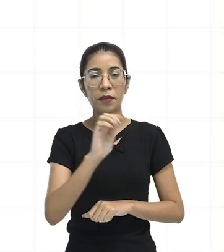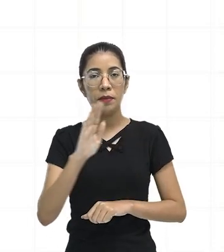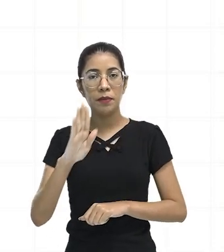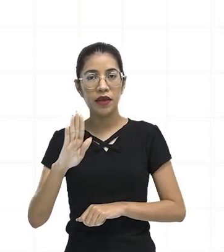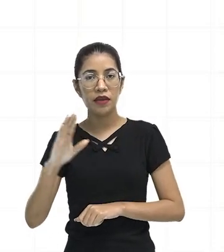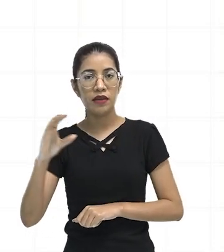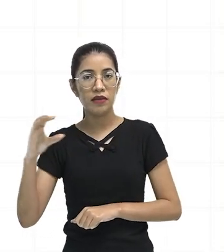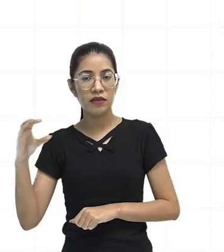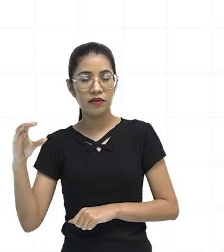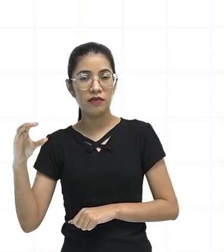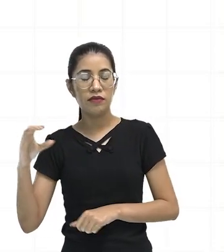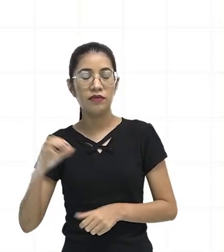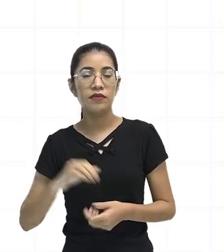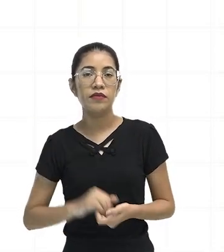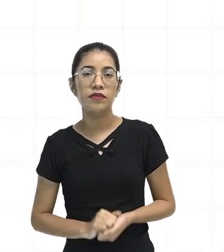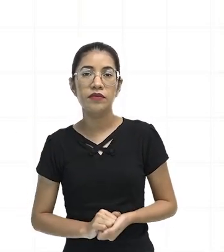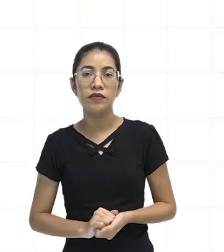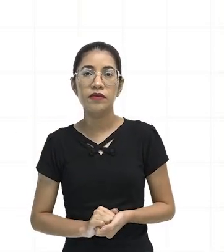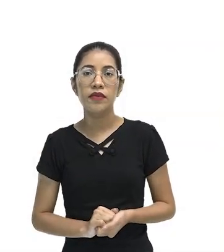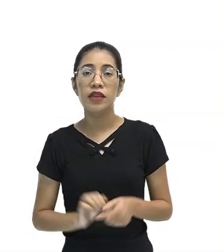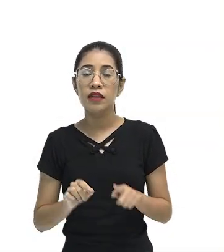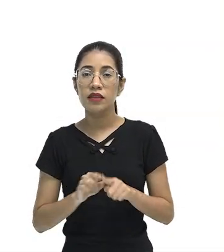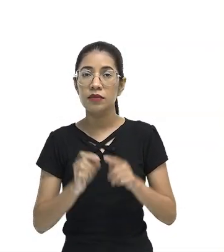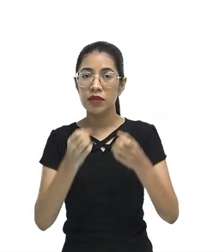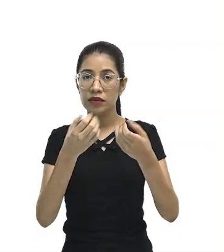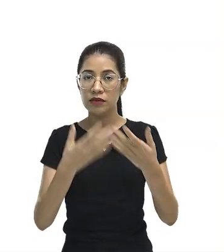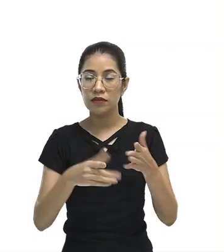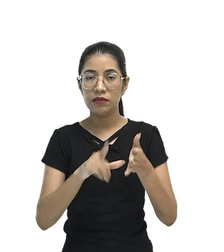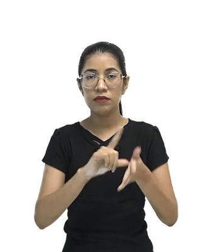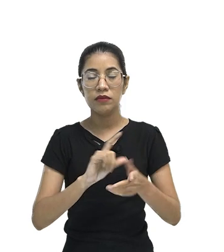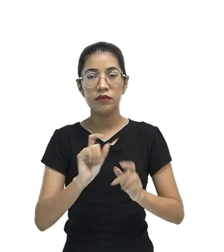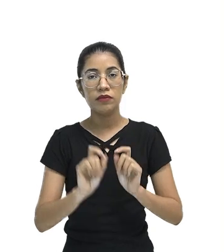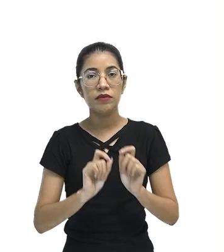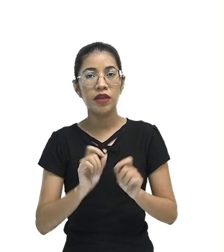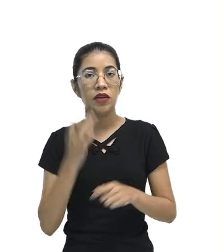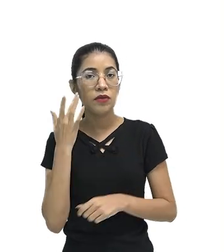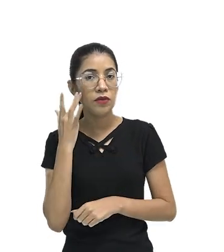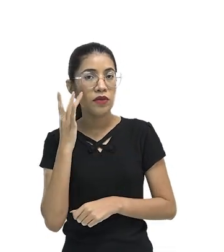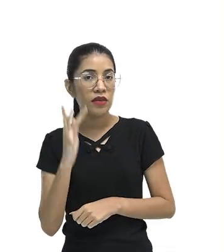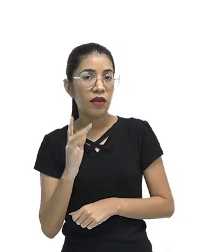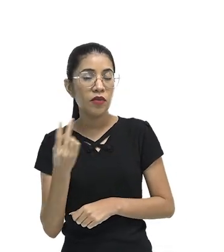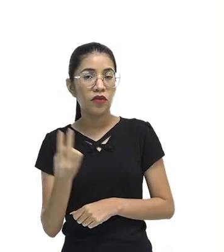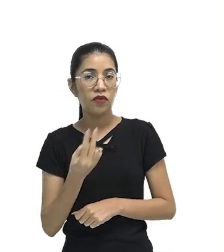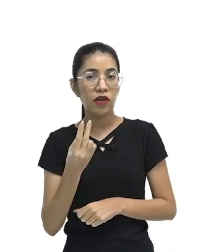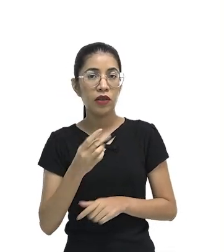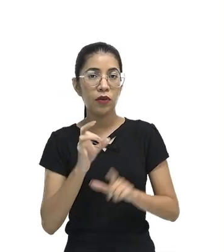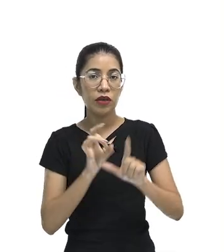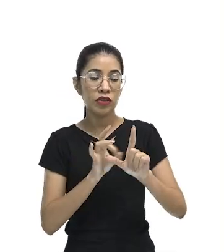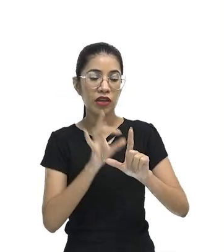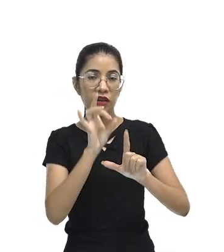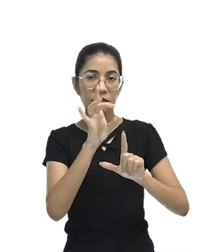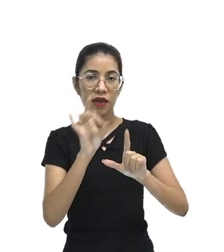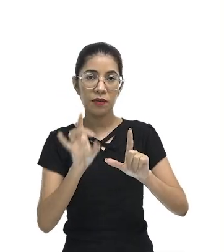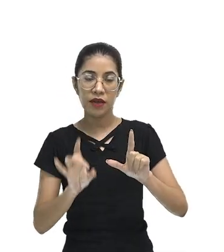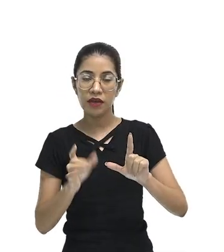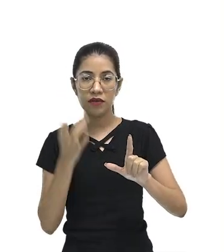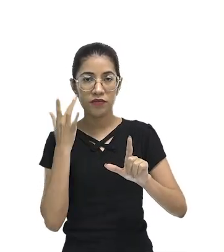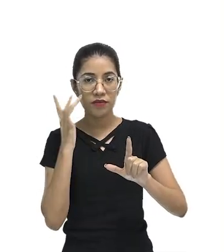e de ângulo C. E como eu te falei agora há pouco, a gente não sabe os valores desses